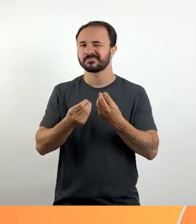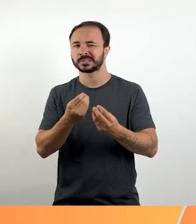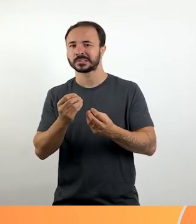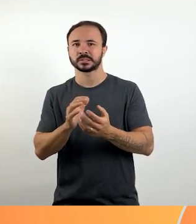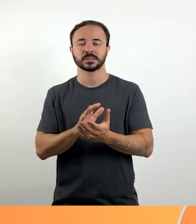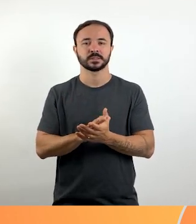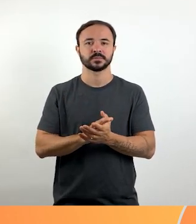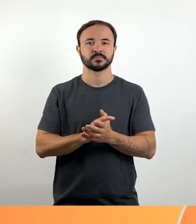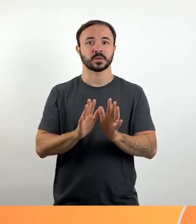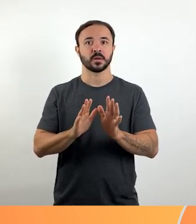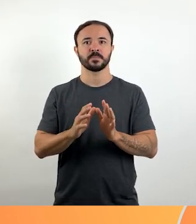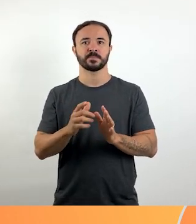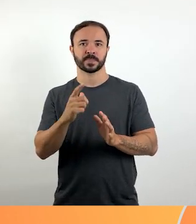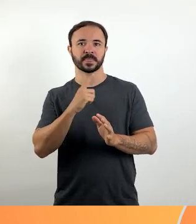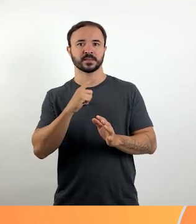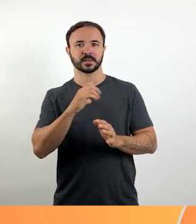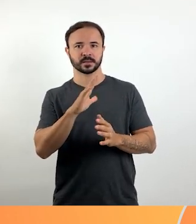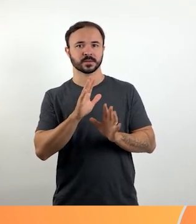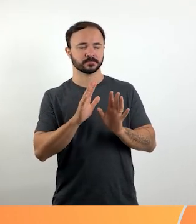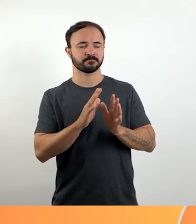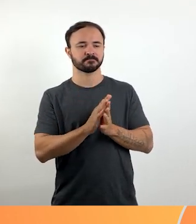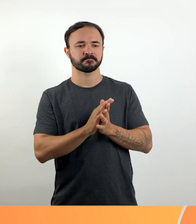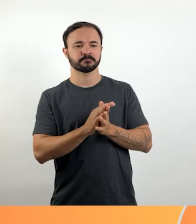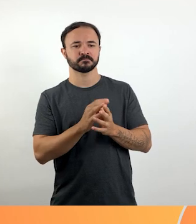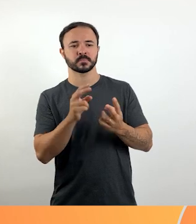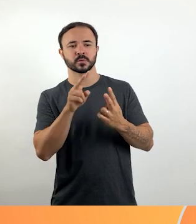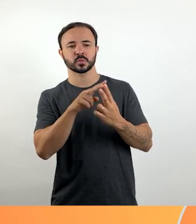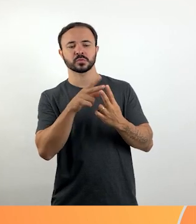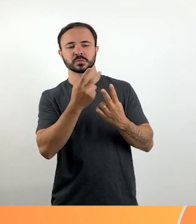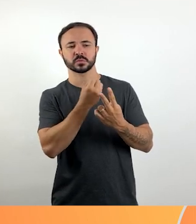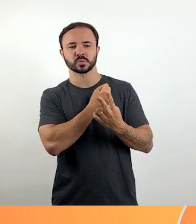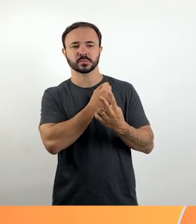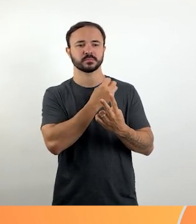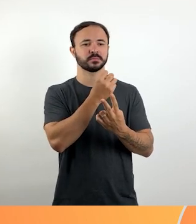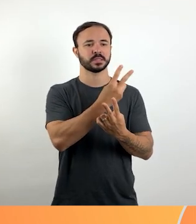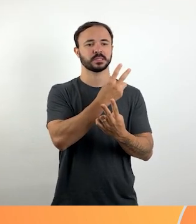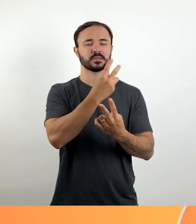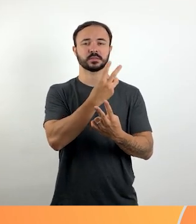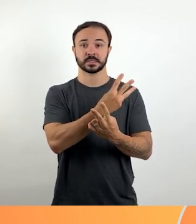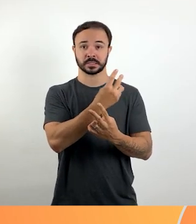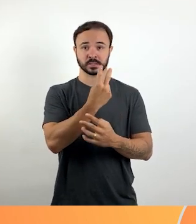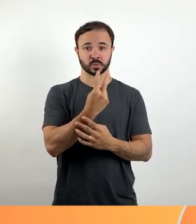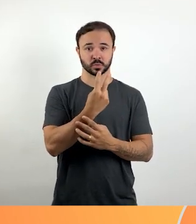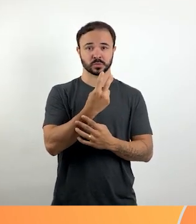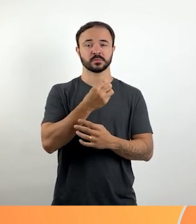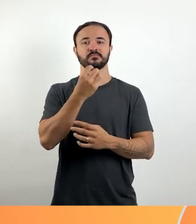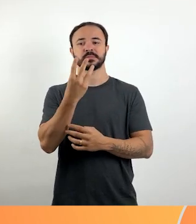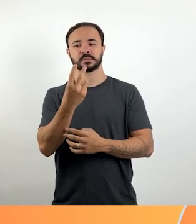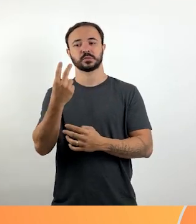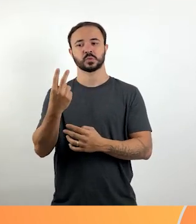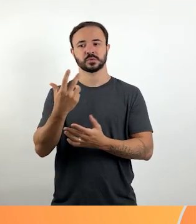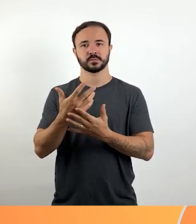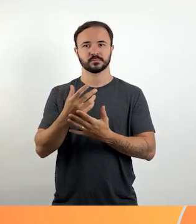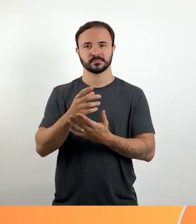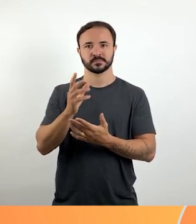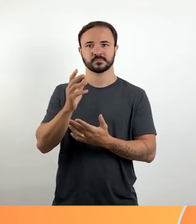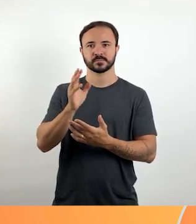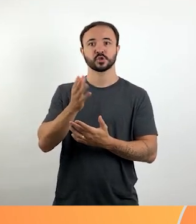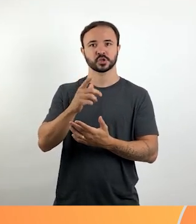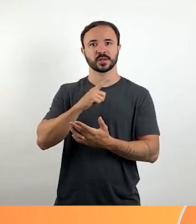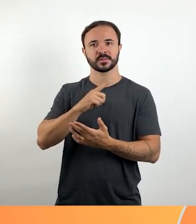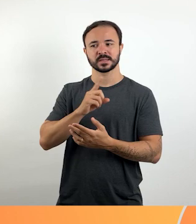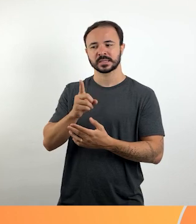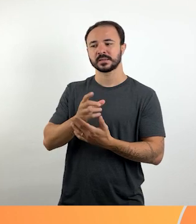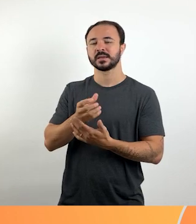aqui, dois números, certo? 32, 32, e aí já está dando